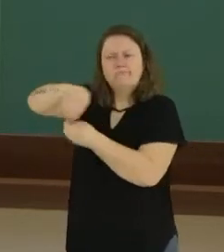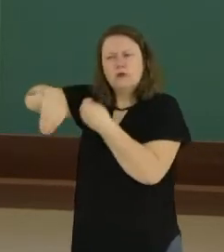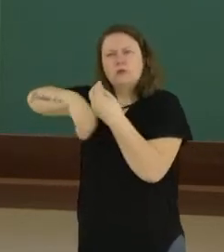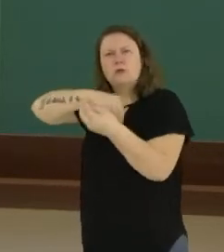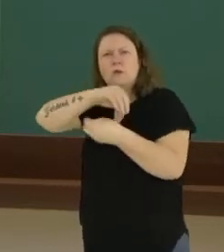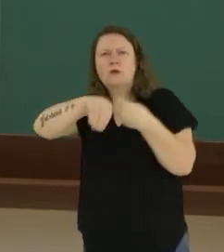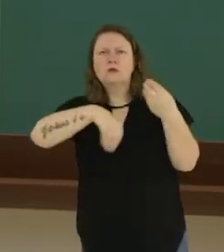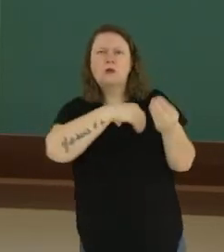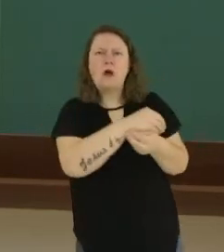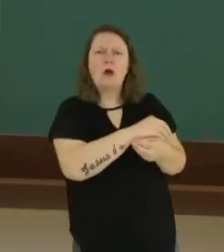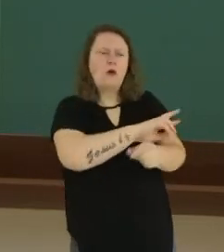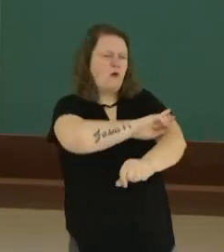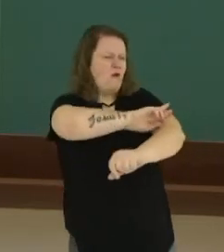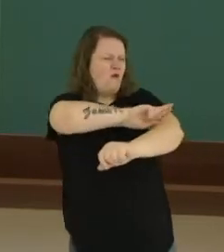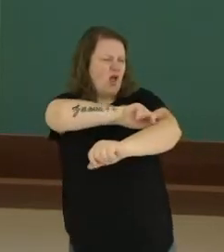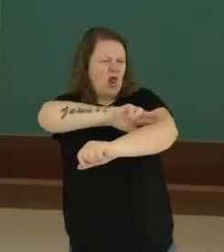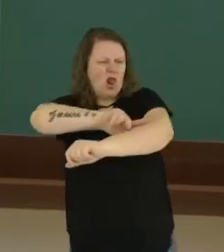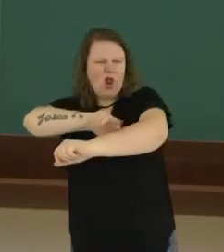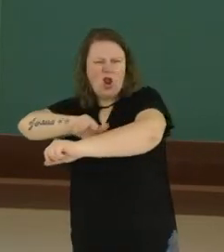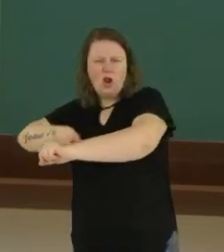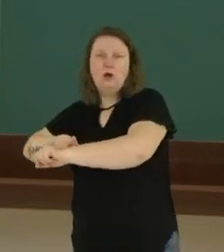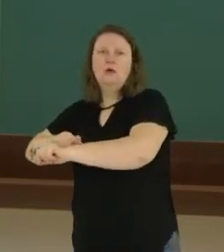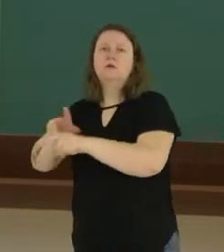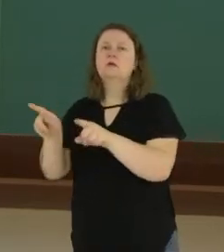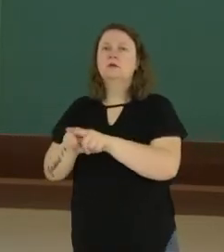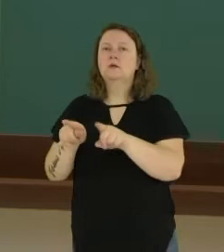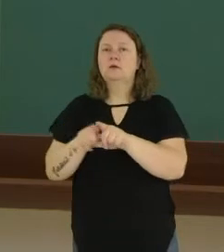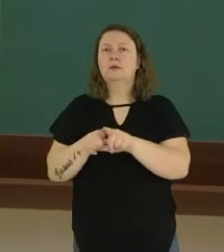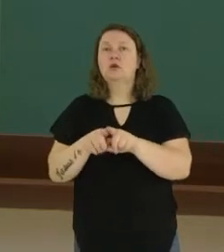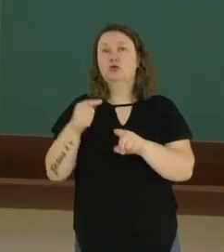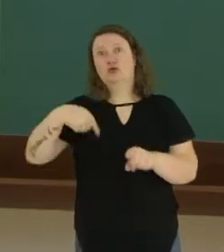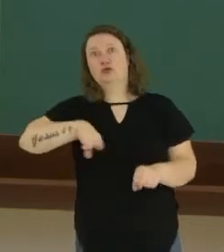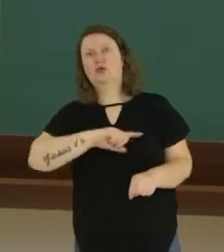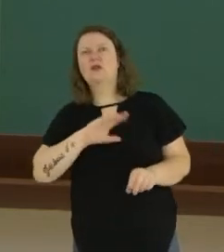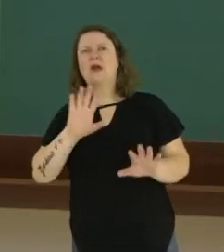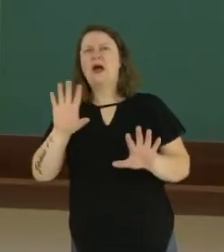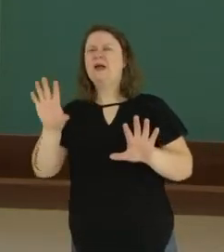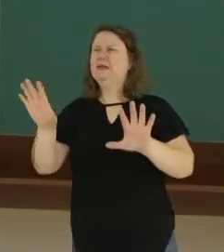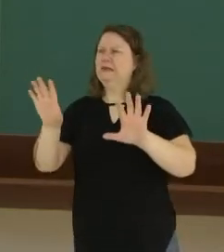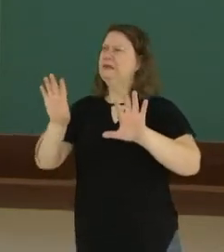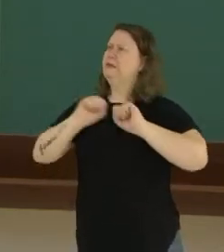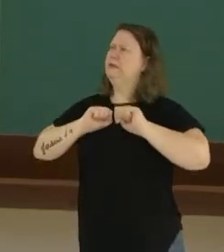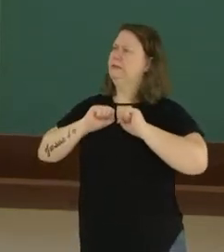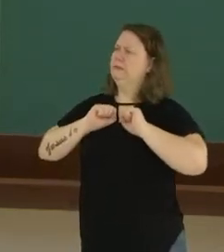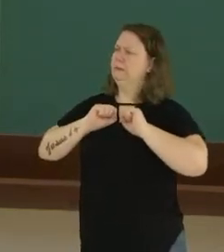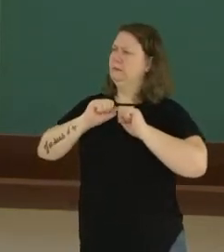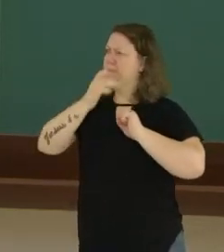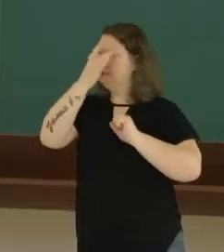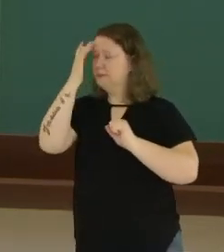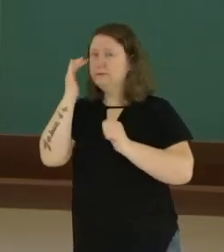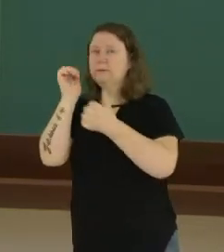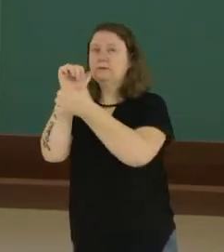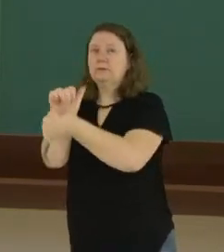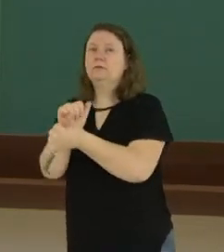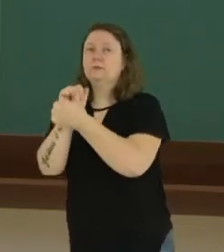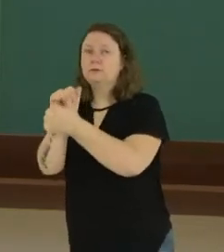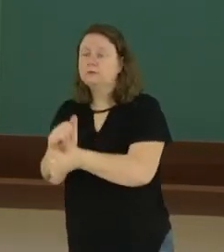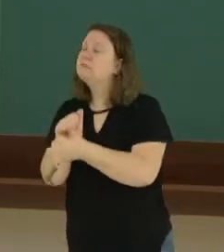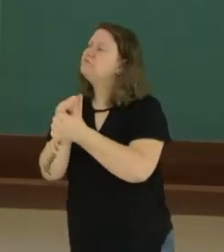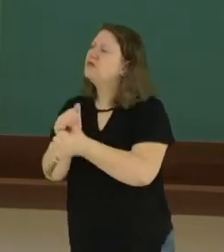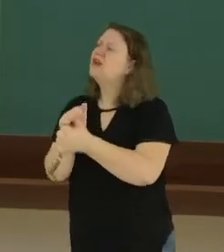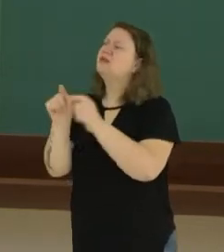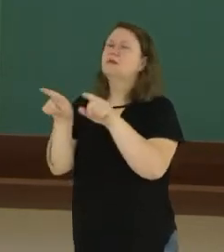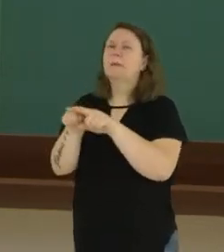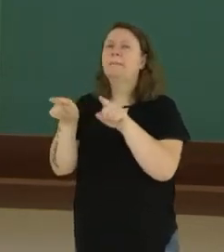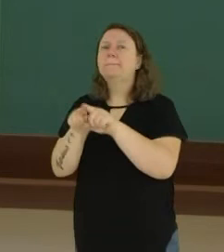que mais recebeu escravizados africanos do mundo todo. E é claro que a constituição da nossa nação,